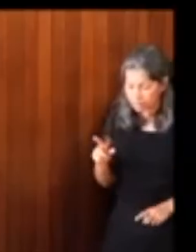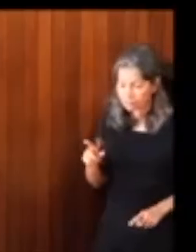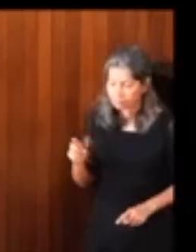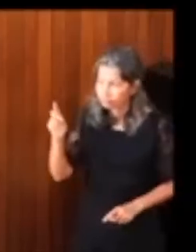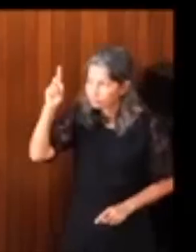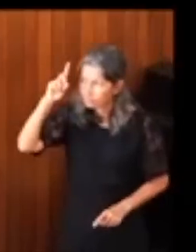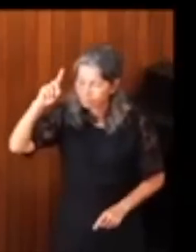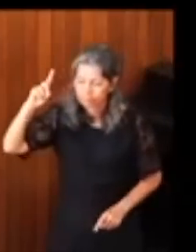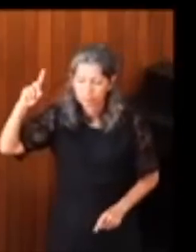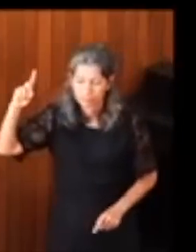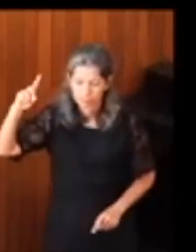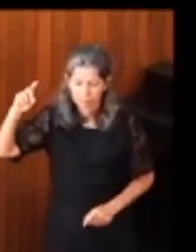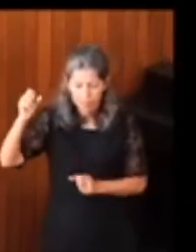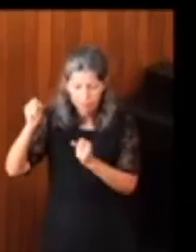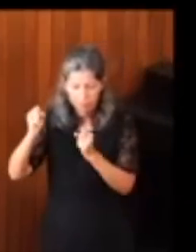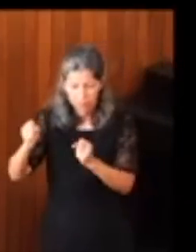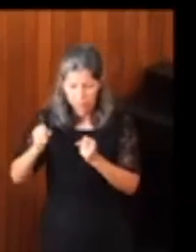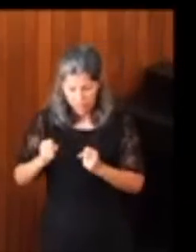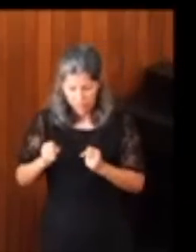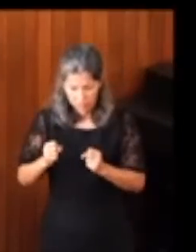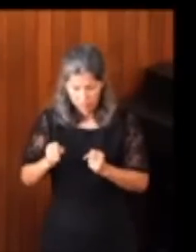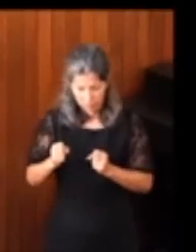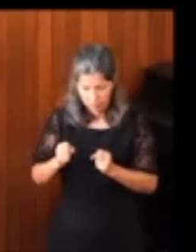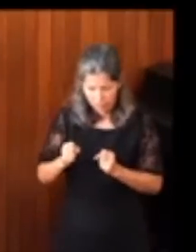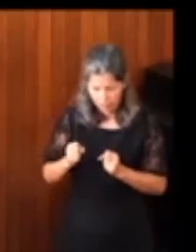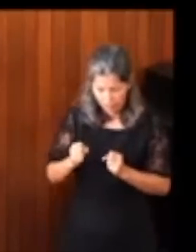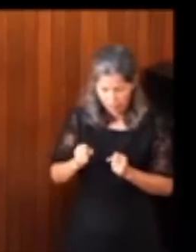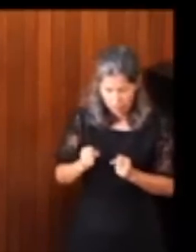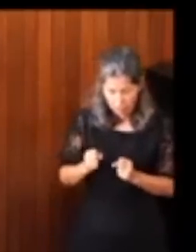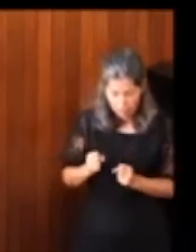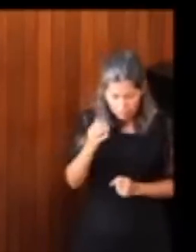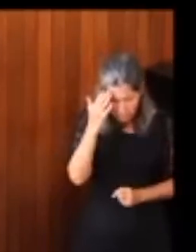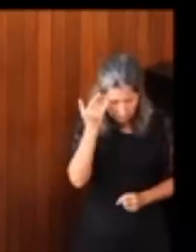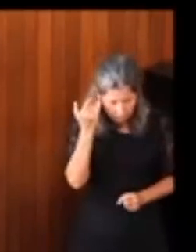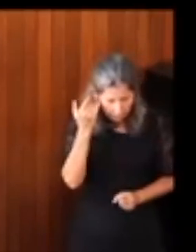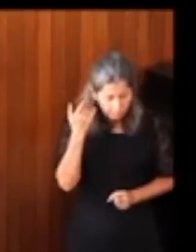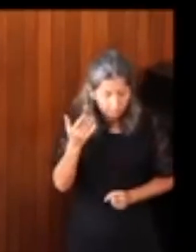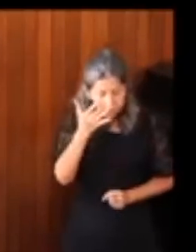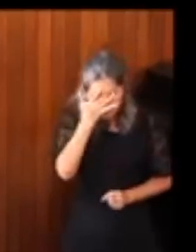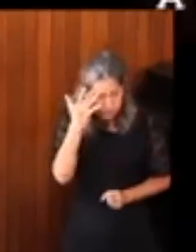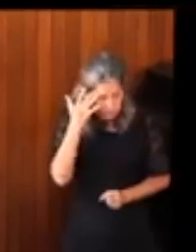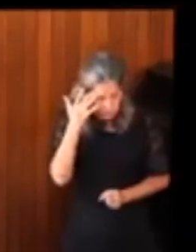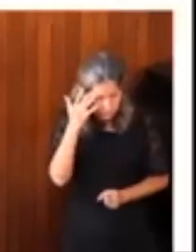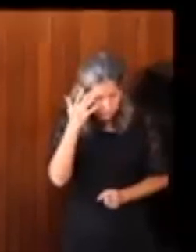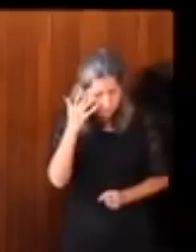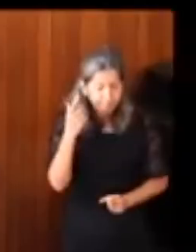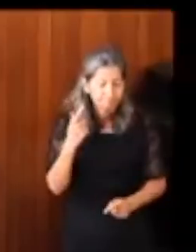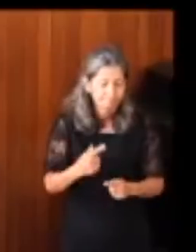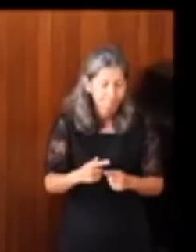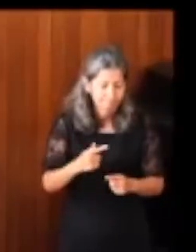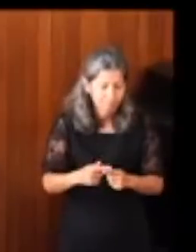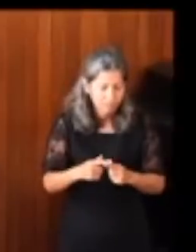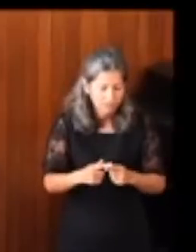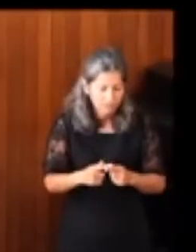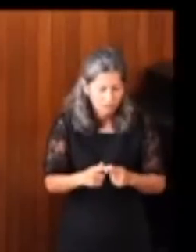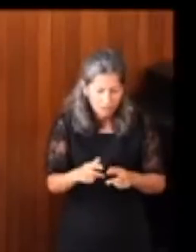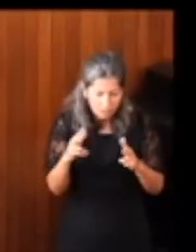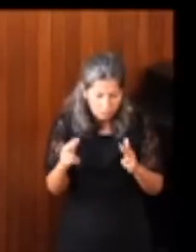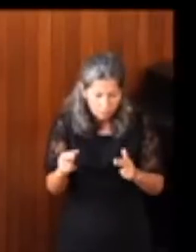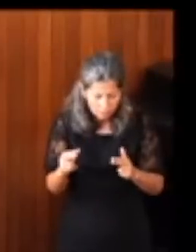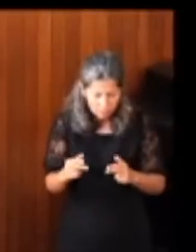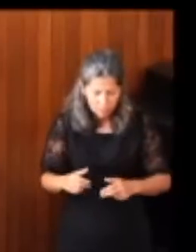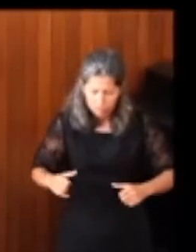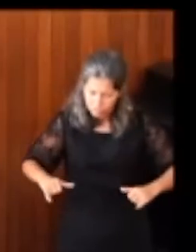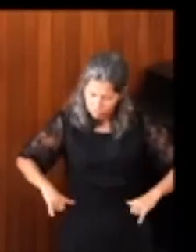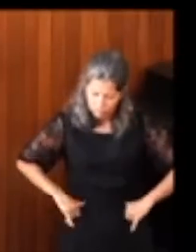vocês têm em todo o mundo estão passando pelos mesmos sofrimentos e lutando também. Outro texto. Eles o